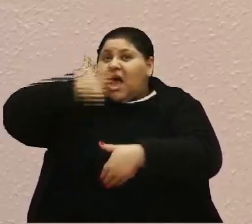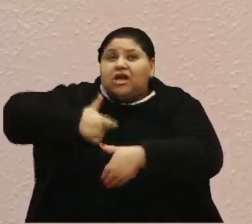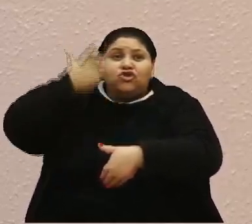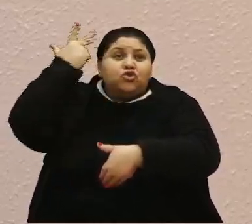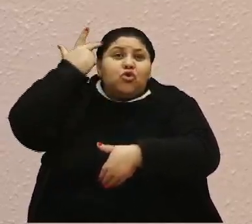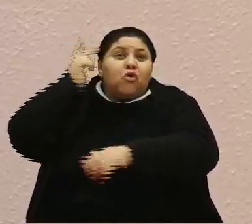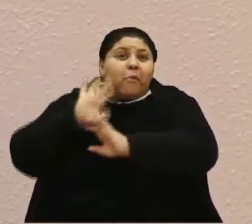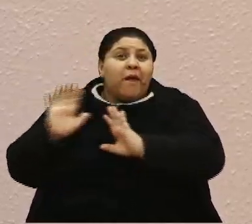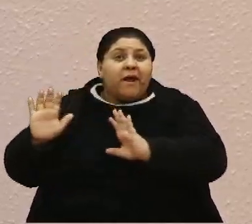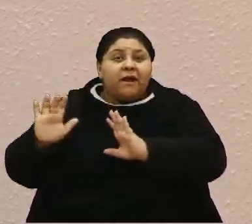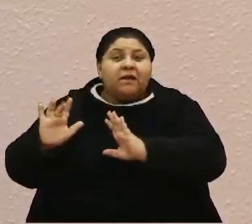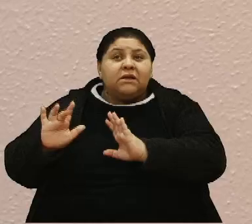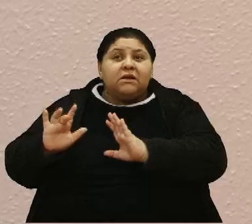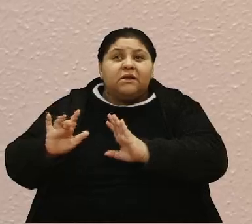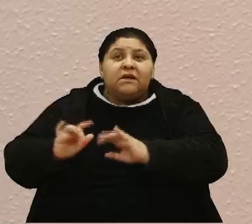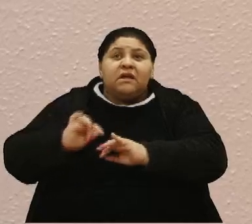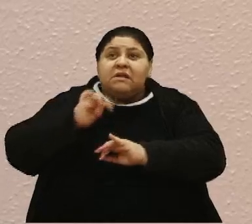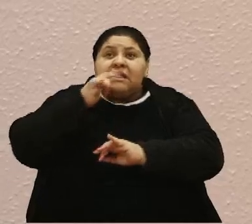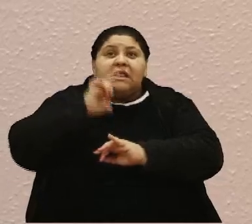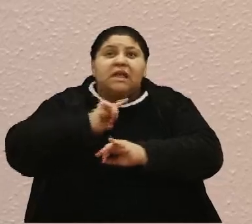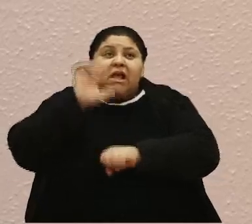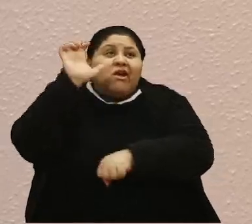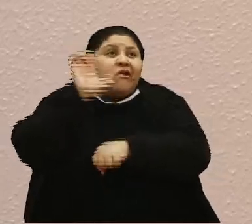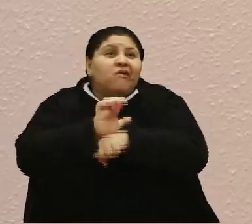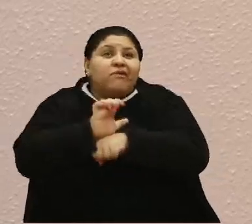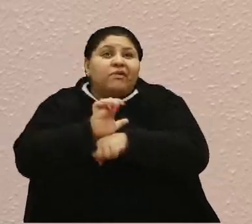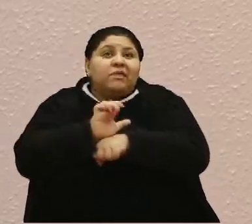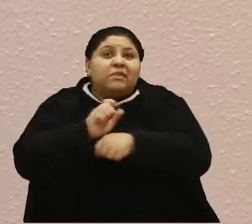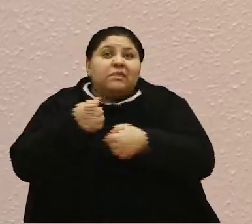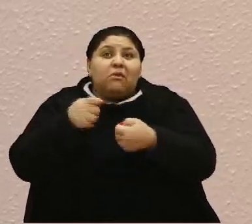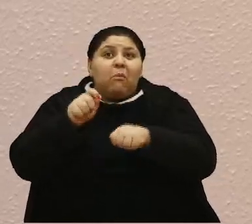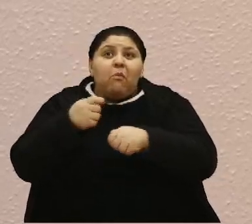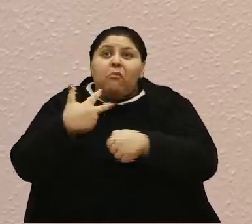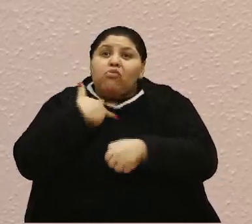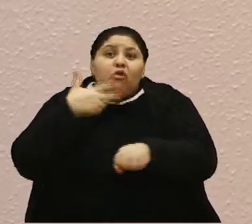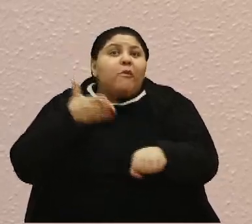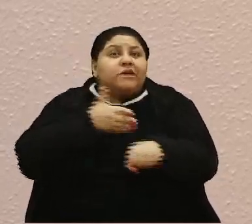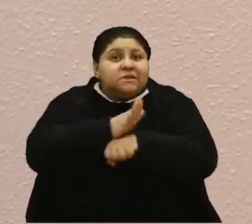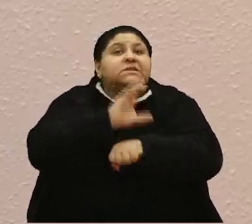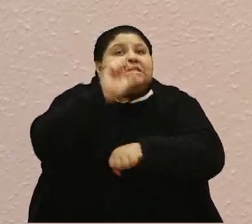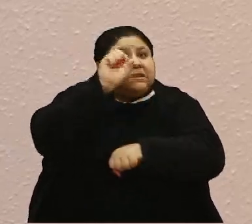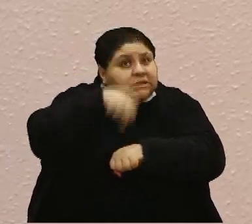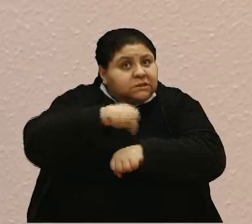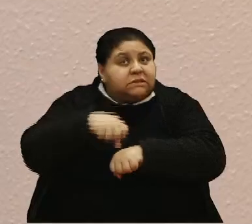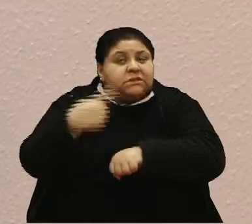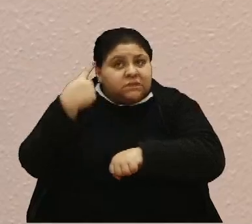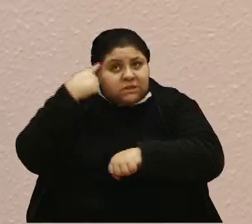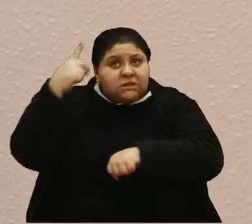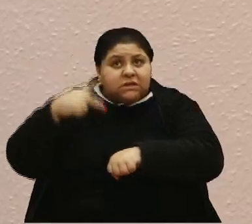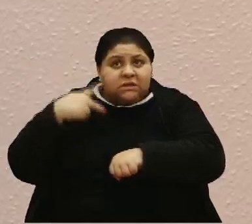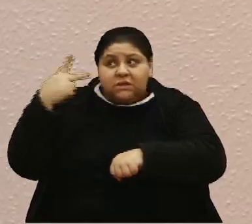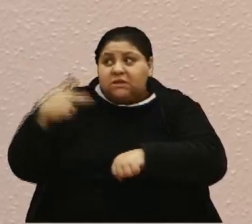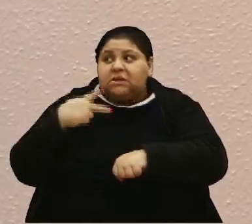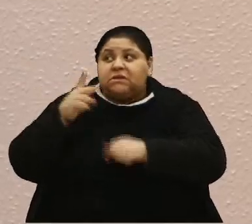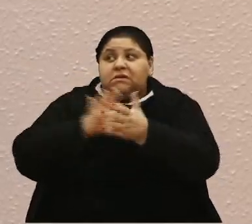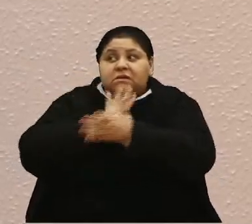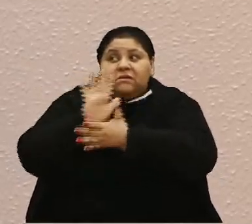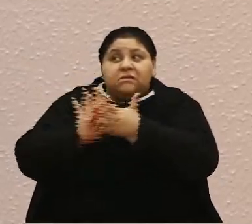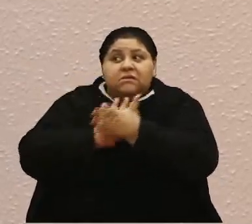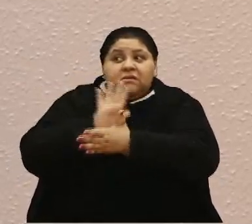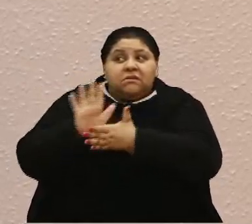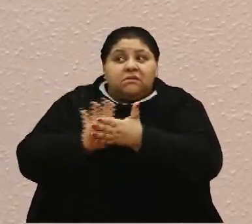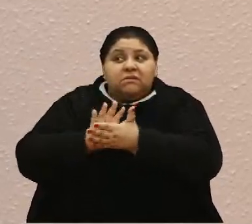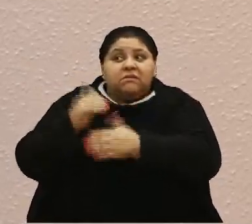natural, tem gente que acha que isso não, o Estado não deve se envolver, o Estado precisa se envolver sim e pensar em políticas para que ninguém mais deixe de